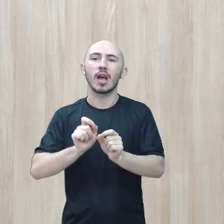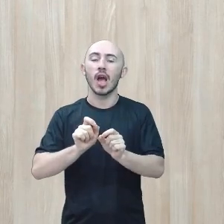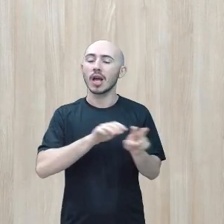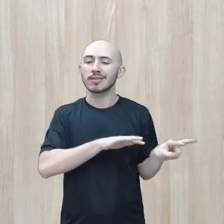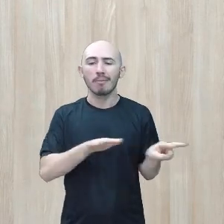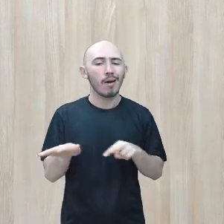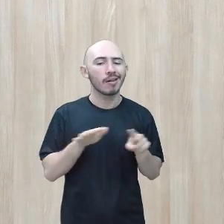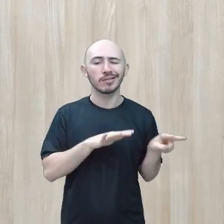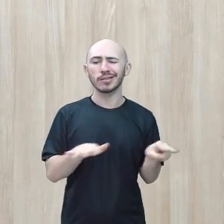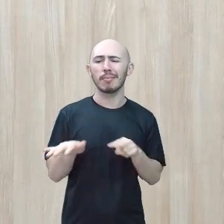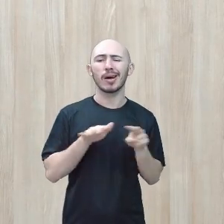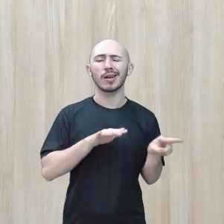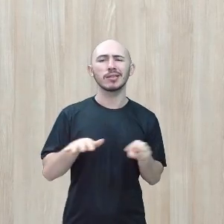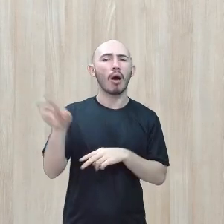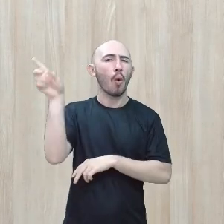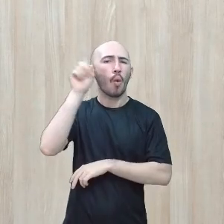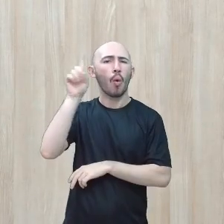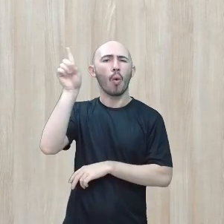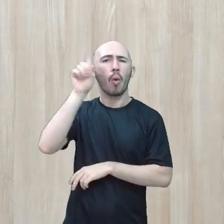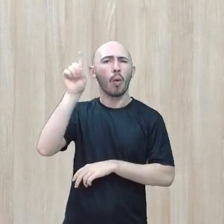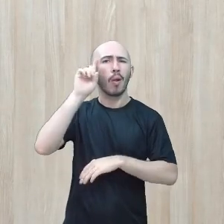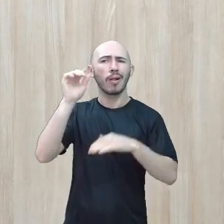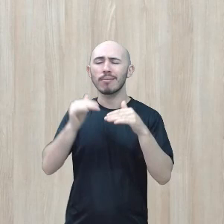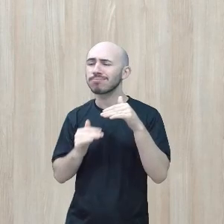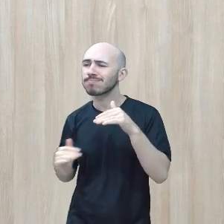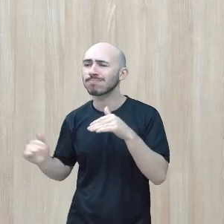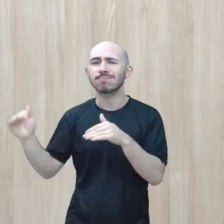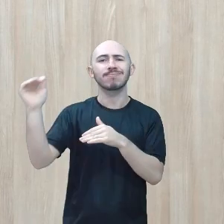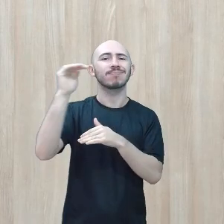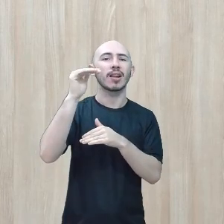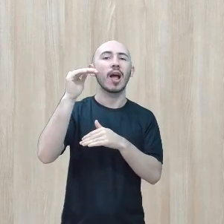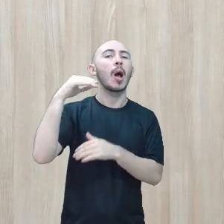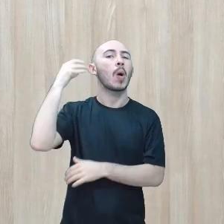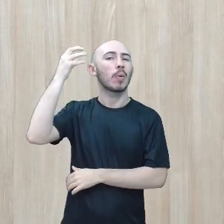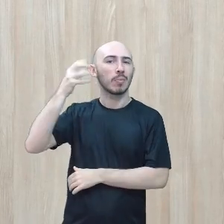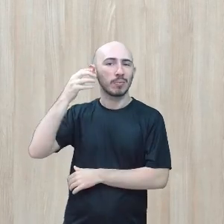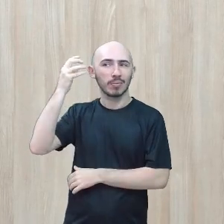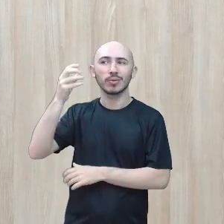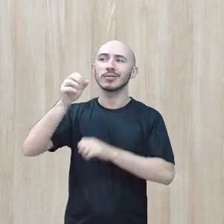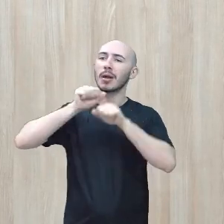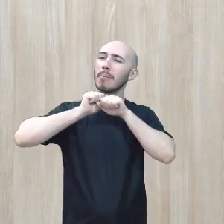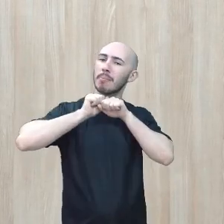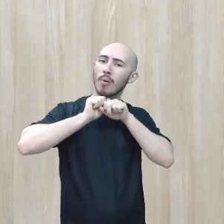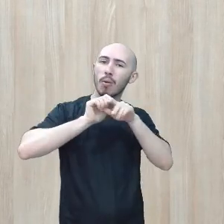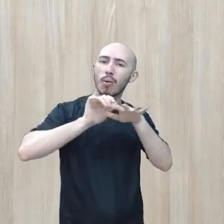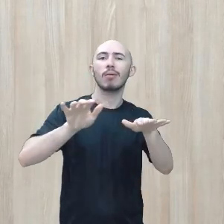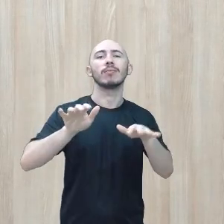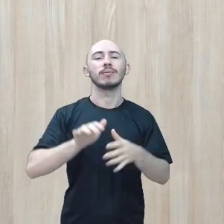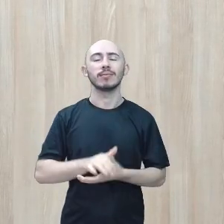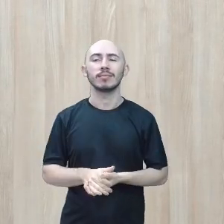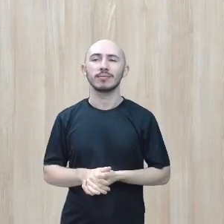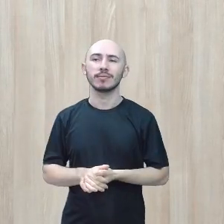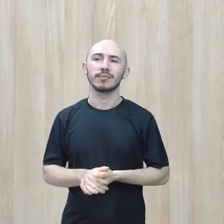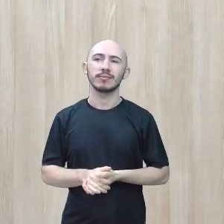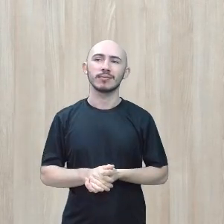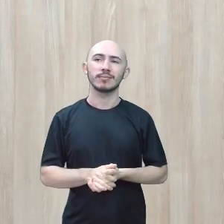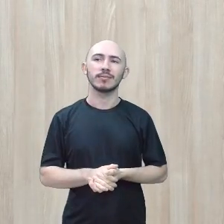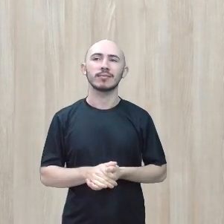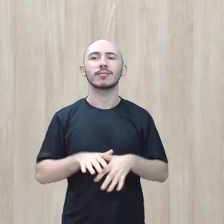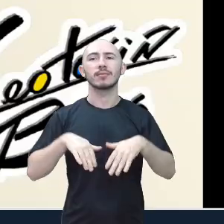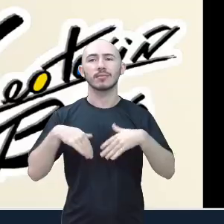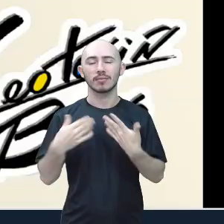semanas aí no topo das músicas stream, né? E aí a gente já vê